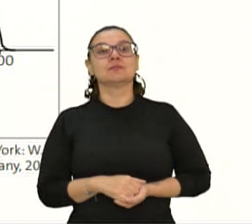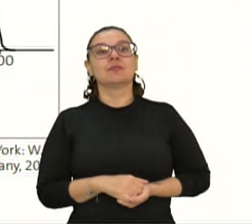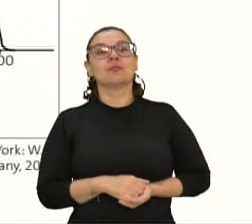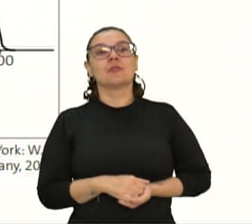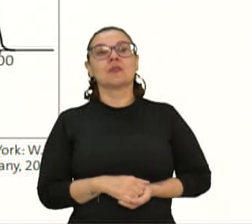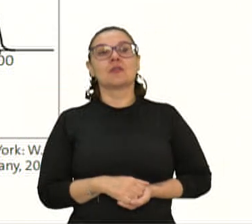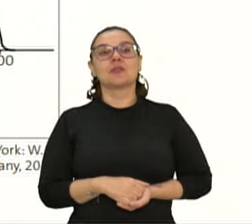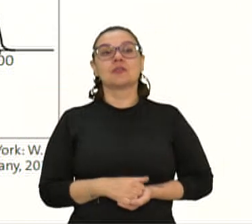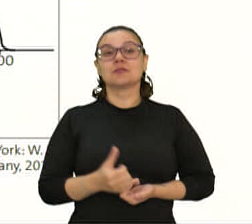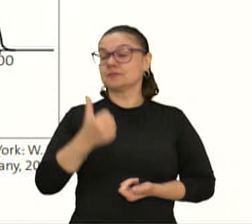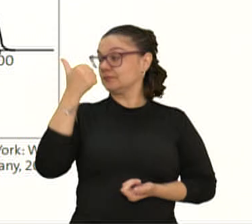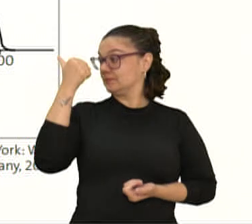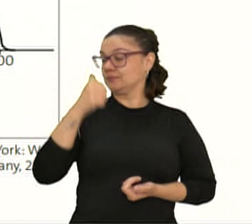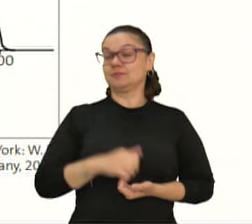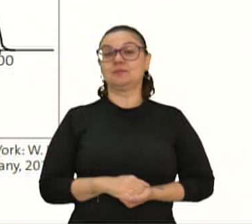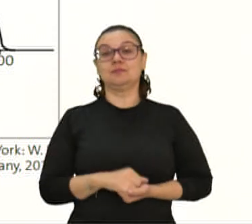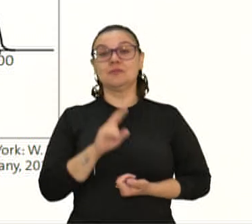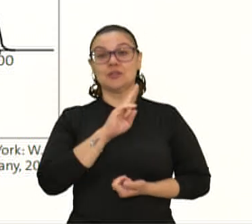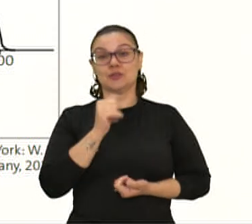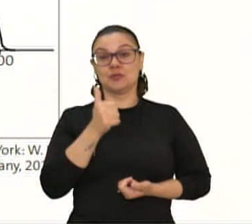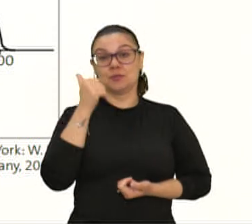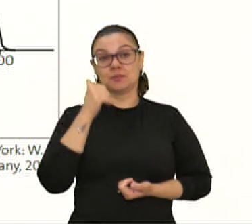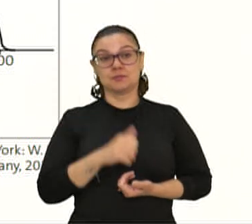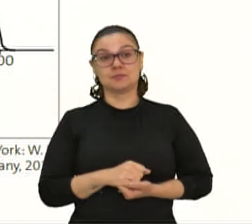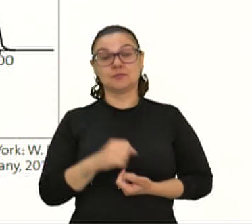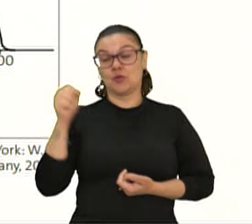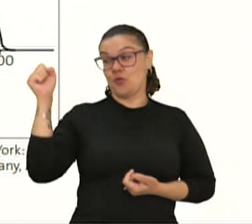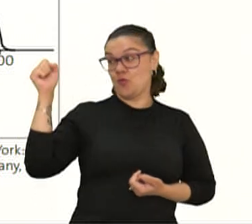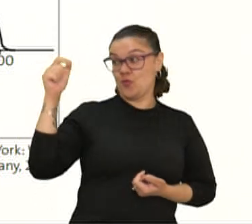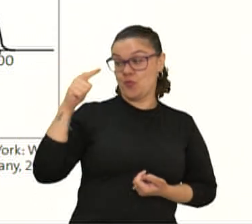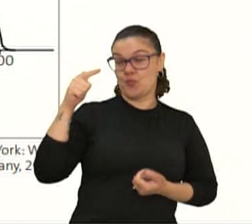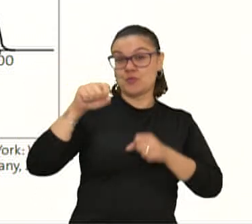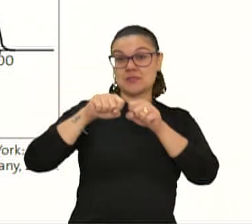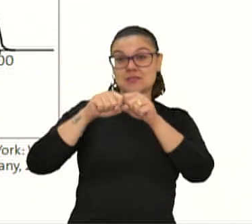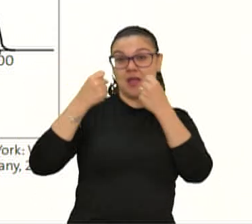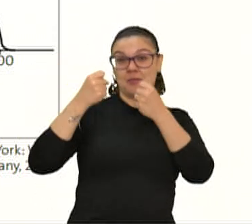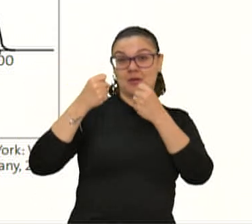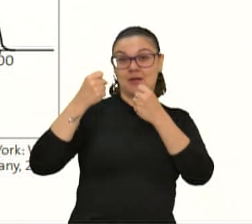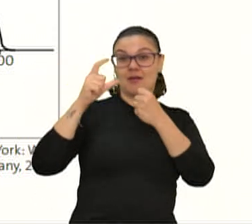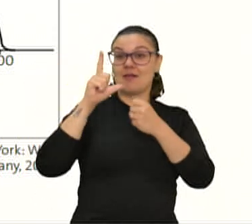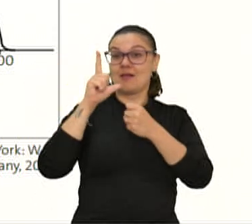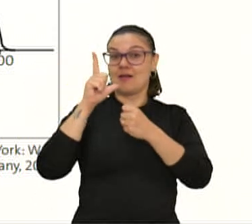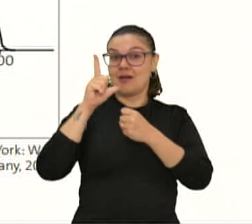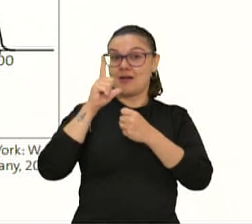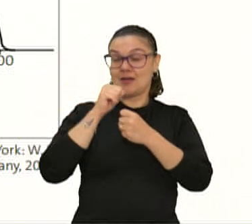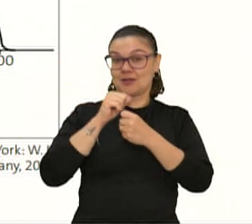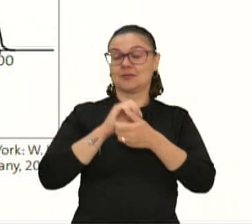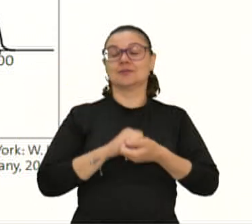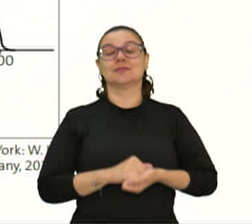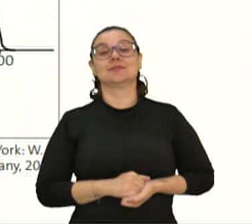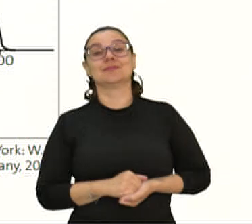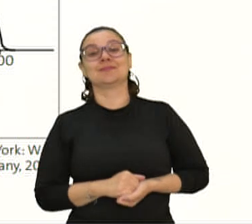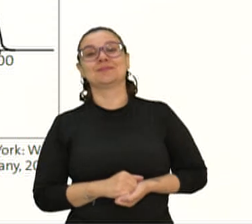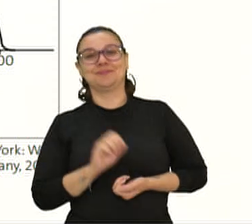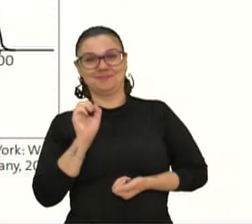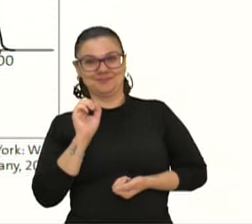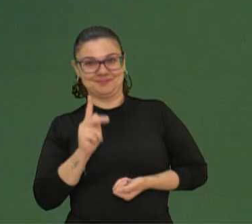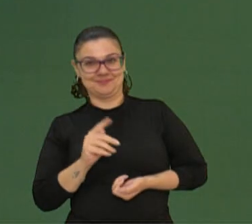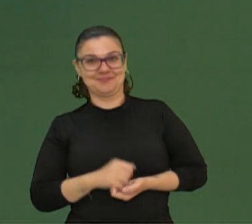Ou fotólise da água. Luz quebra. Então, a luz quebra a